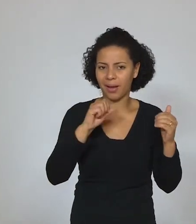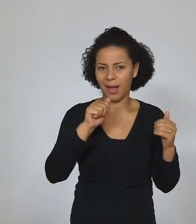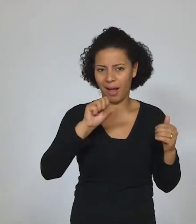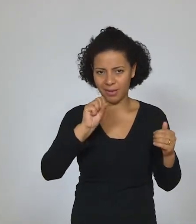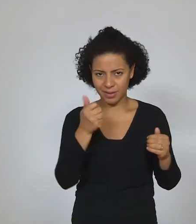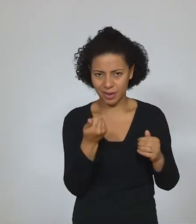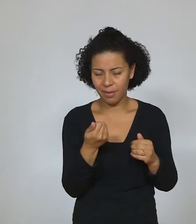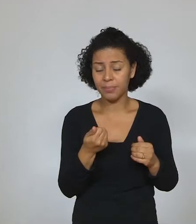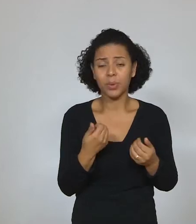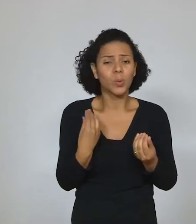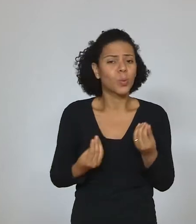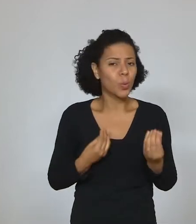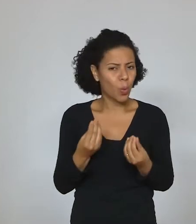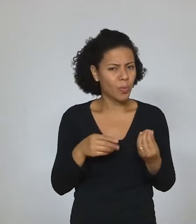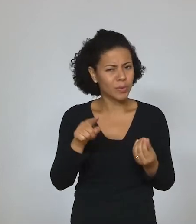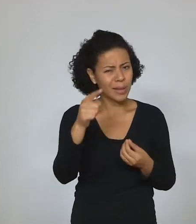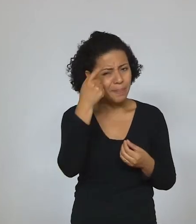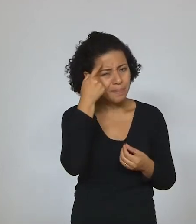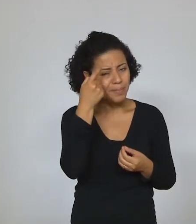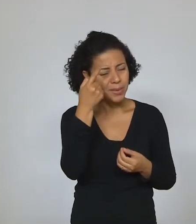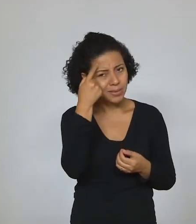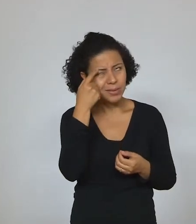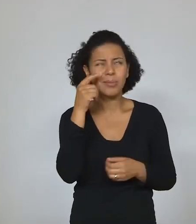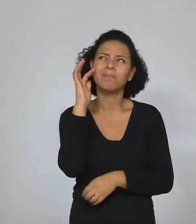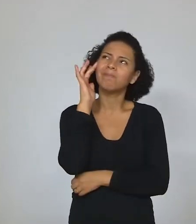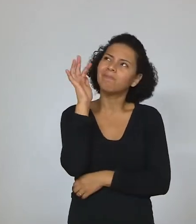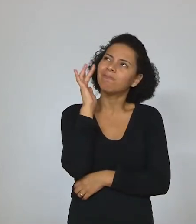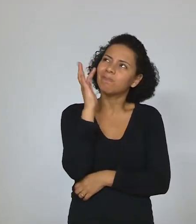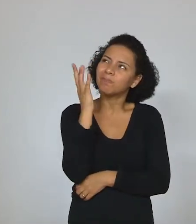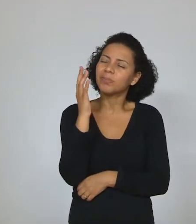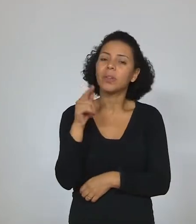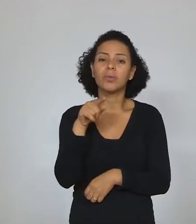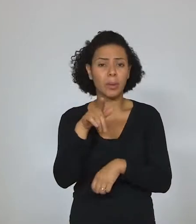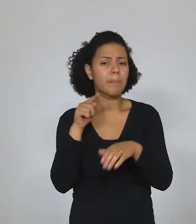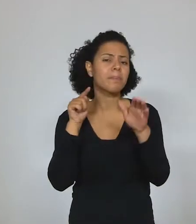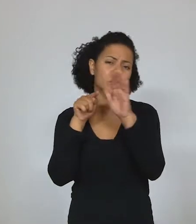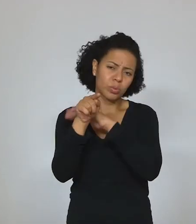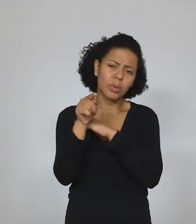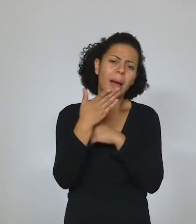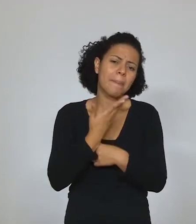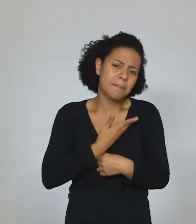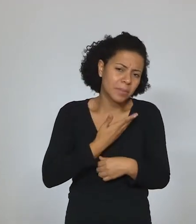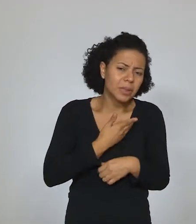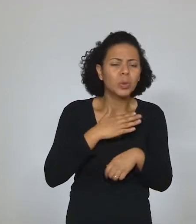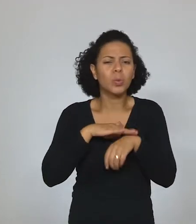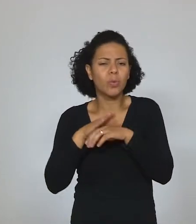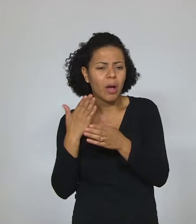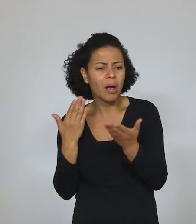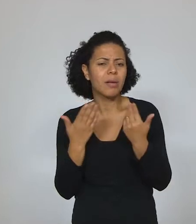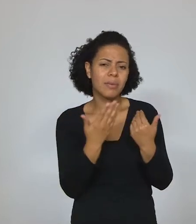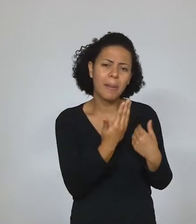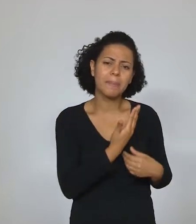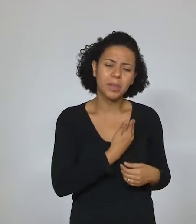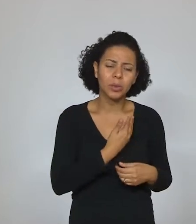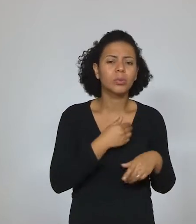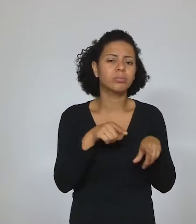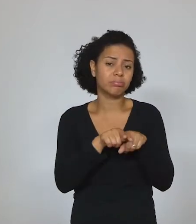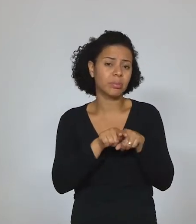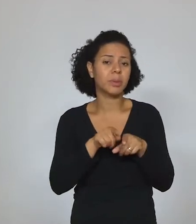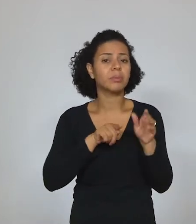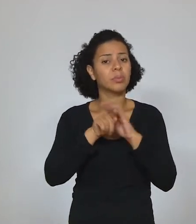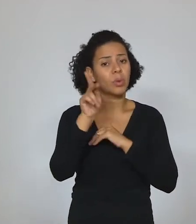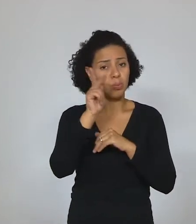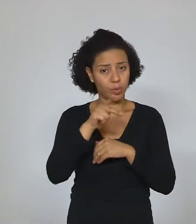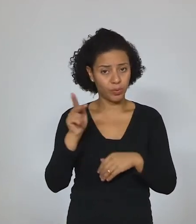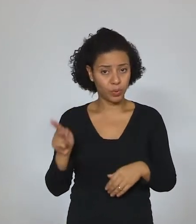então pense em maneiras de separar, compartilhe com seus colegas, professores e busquem soluções. O seu material de apoio